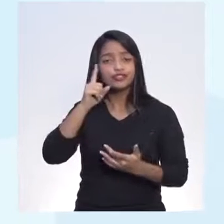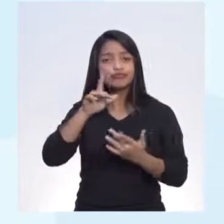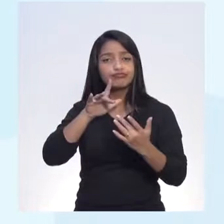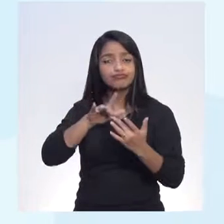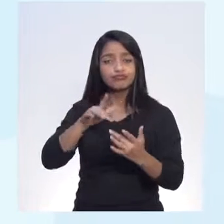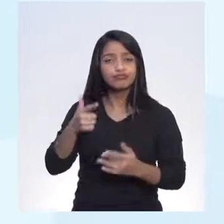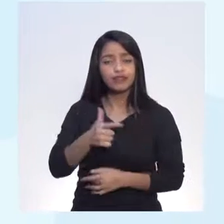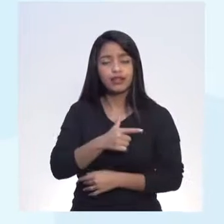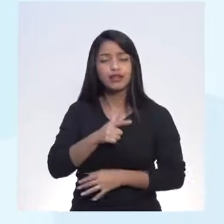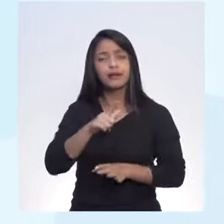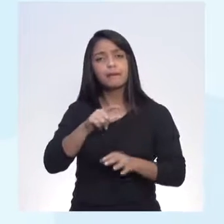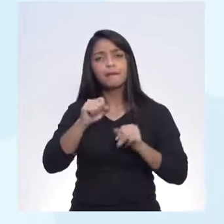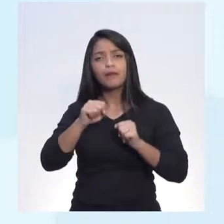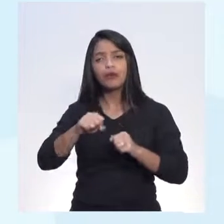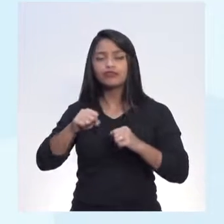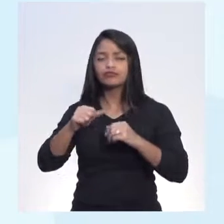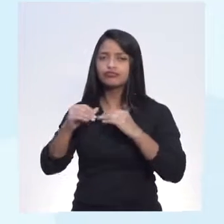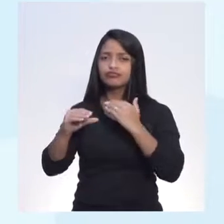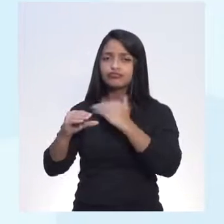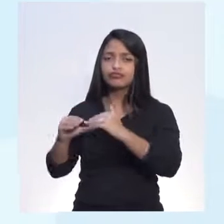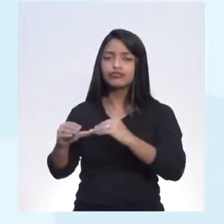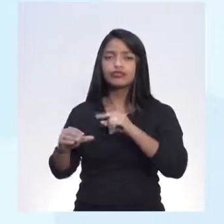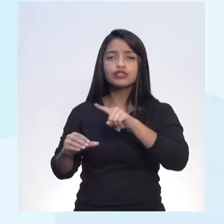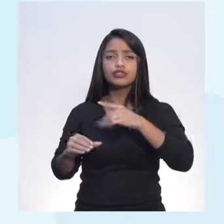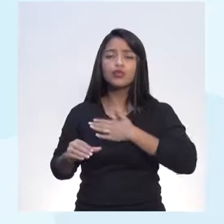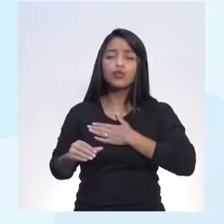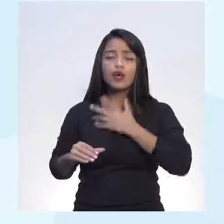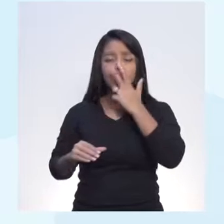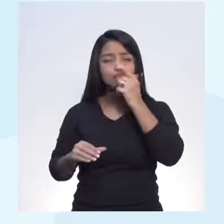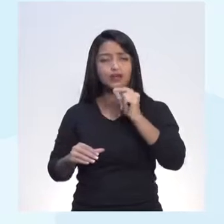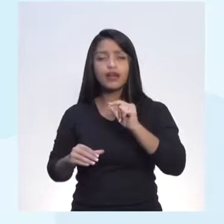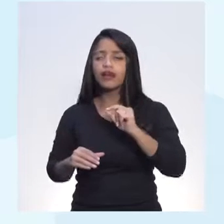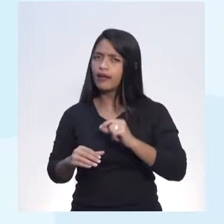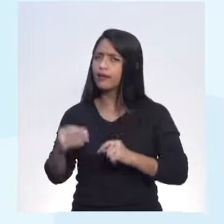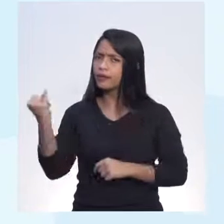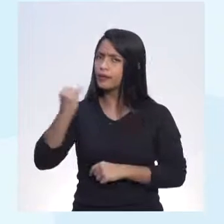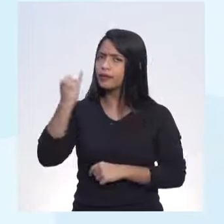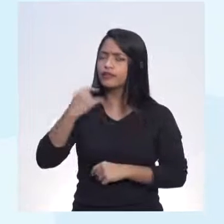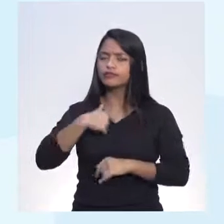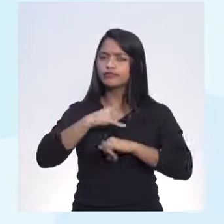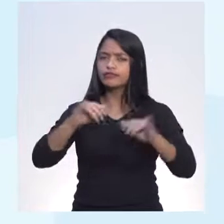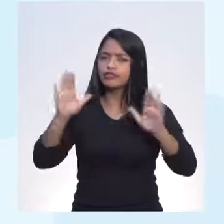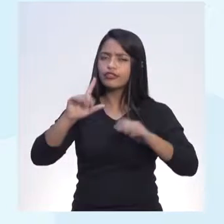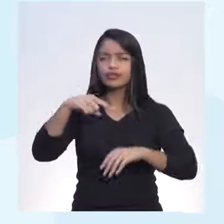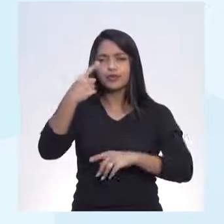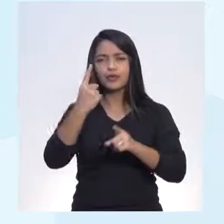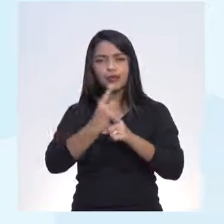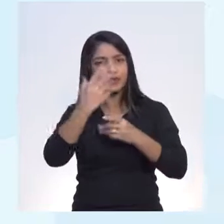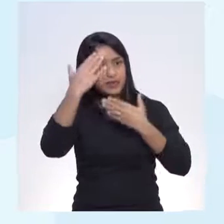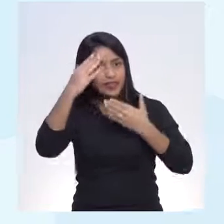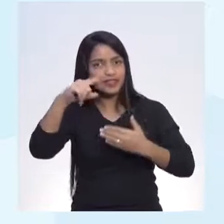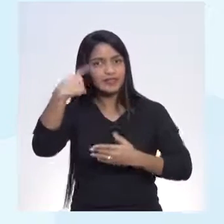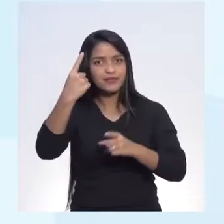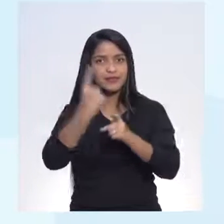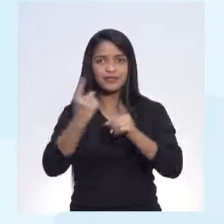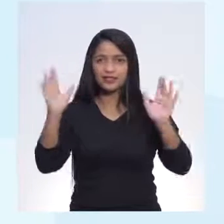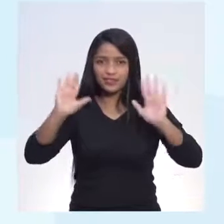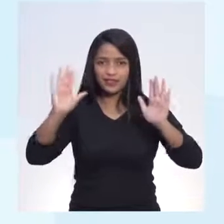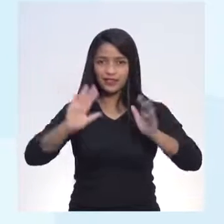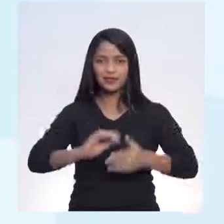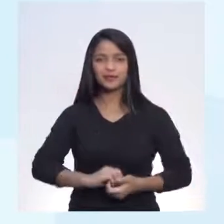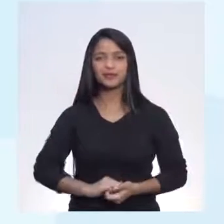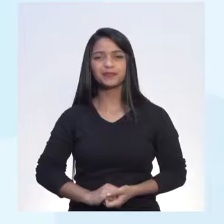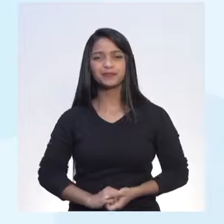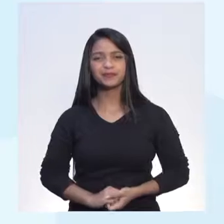mas coloquem lá o que acharam ou não, né, Osmar? É importante. Eu me despeço por aqui. Até a próxima aula. Obrigado, até a próxima. Tchau, tchau.